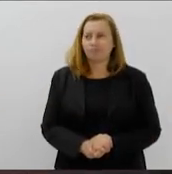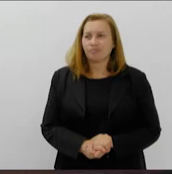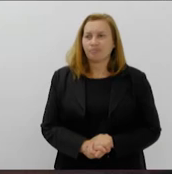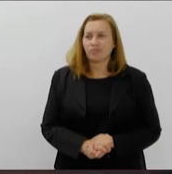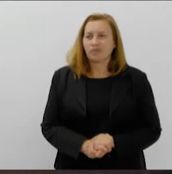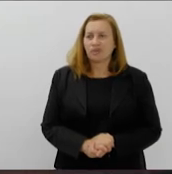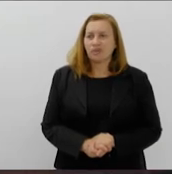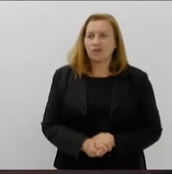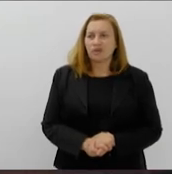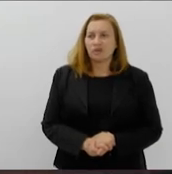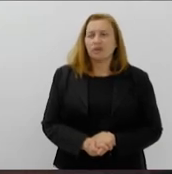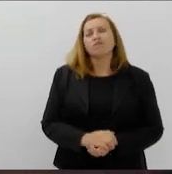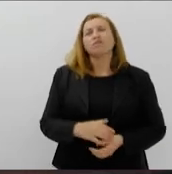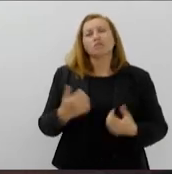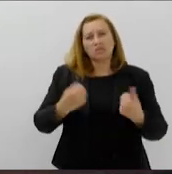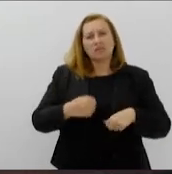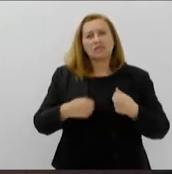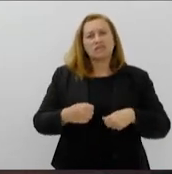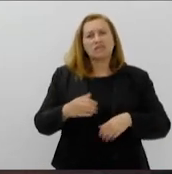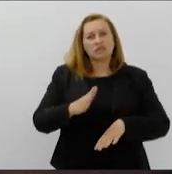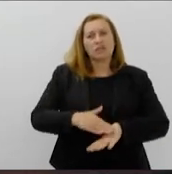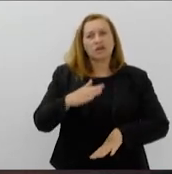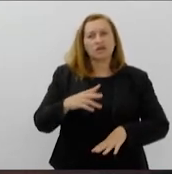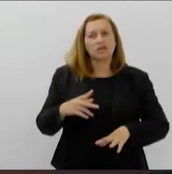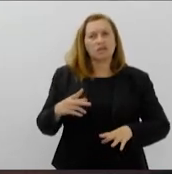Há que se ter mais responsabilidade.